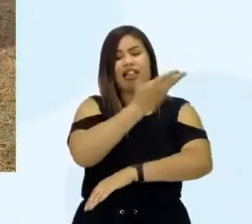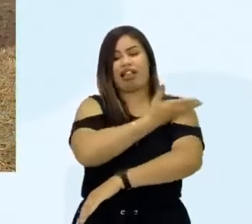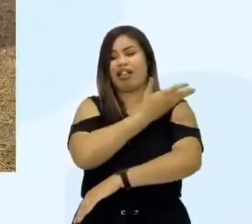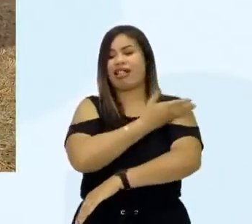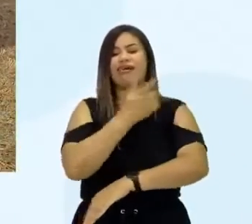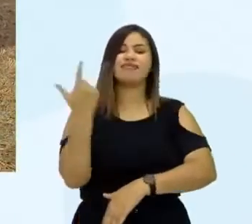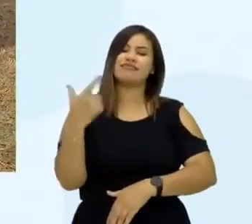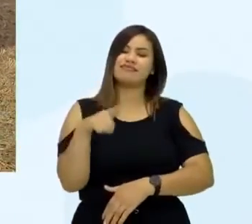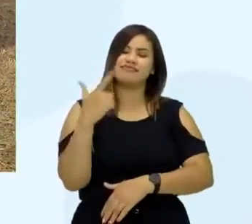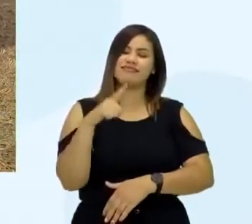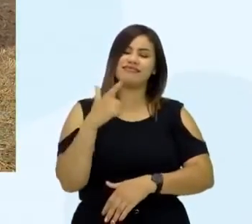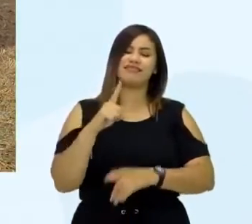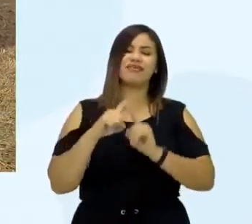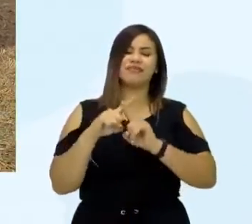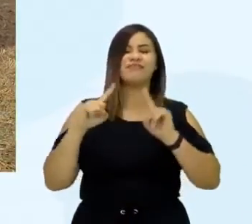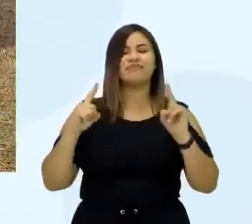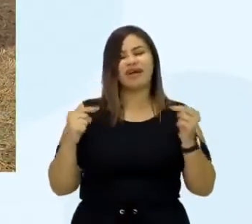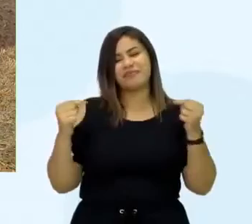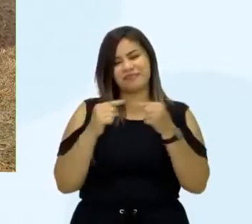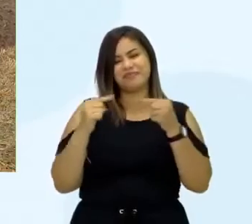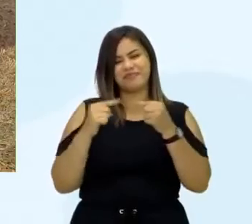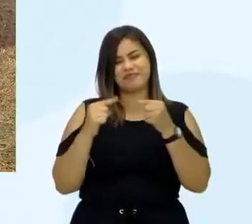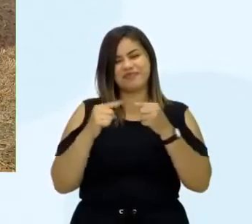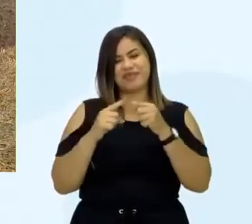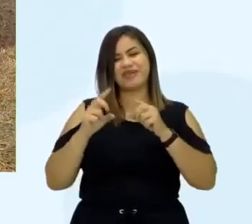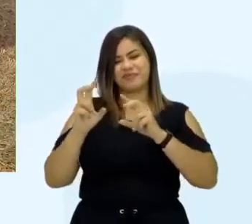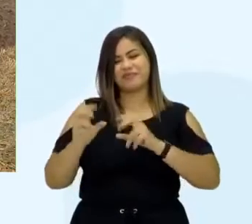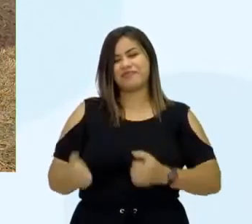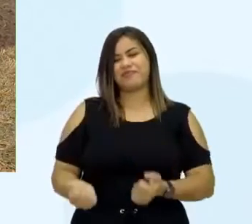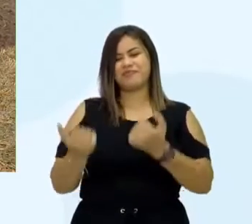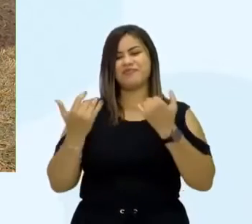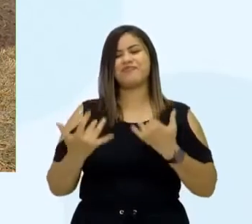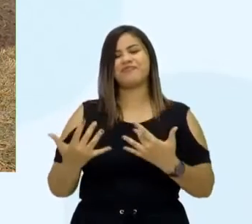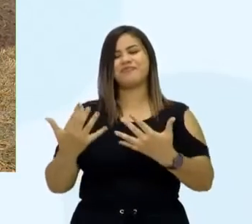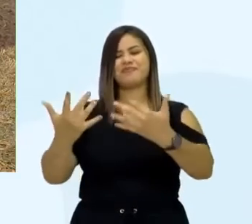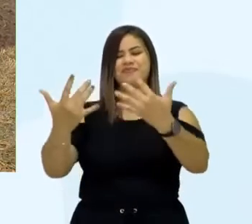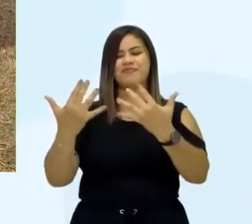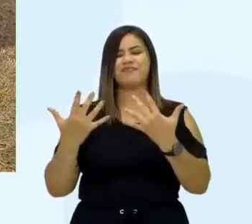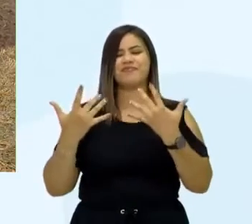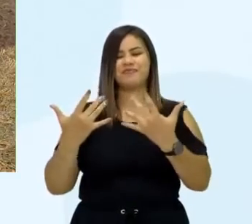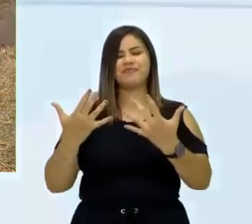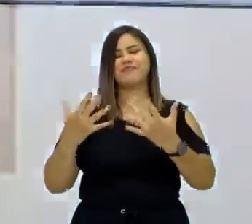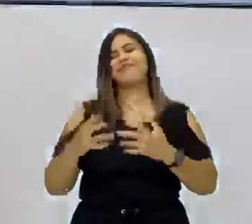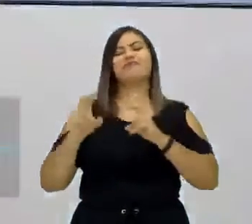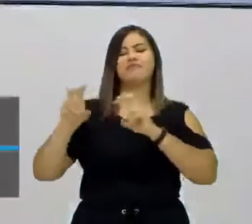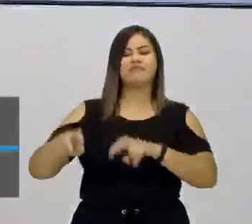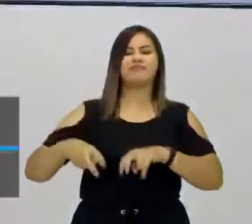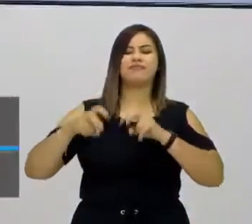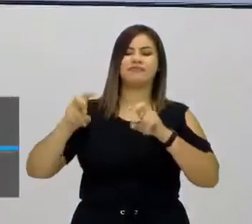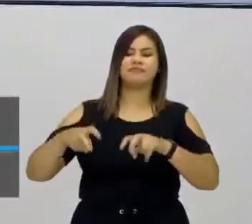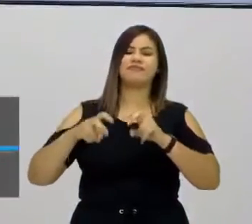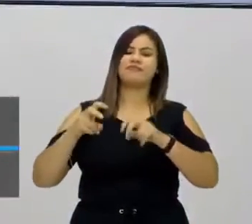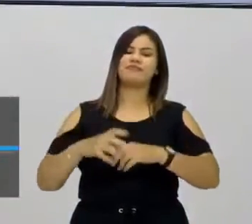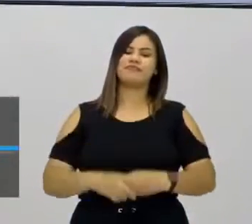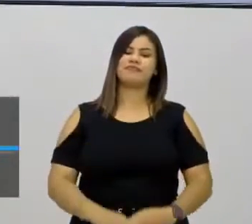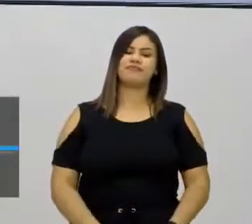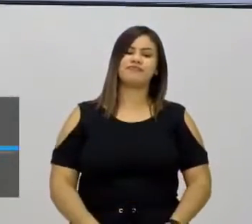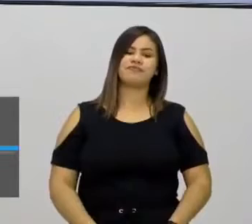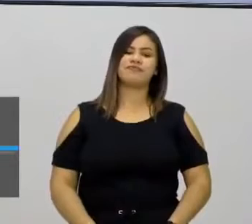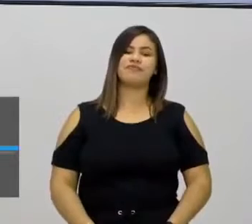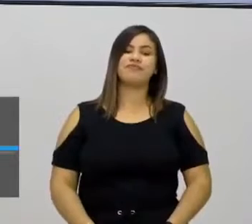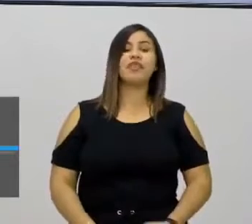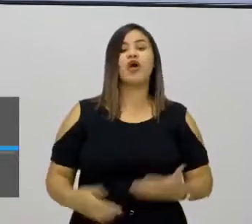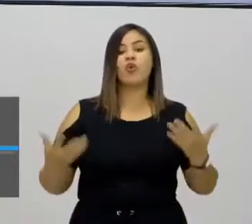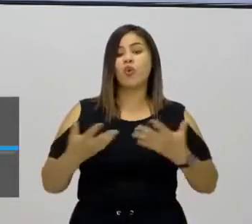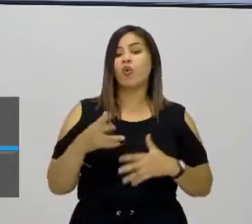né? Apesar aí do tipo de produção agrícola que ele está fazendo, né? Que praticamente já não utiliza